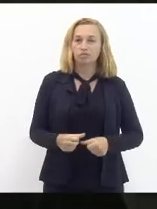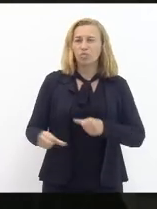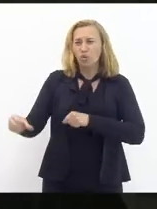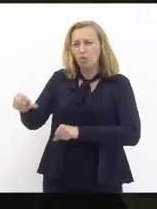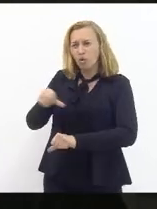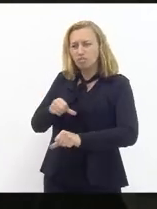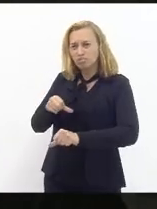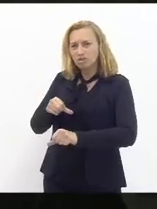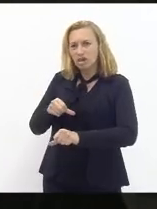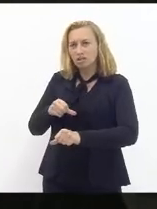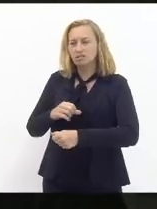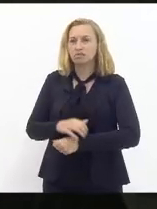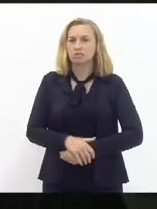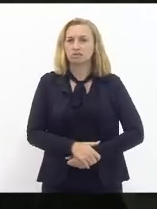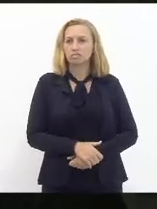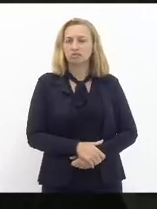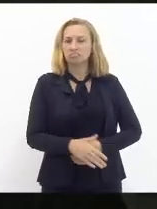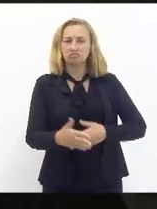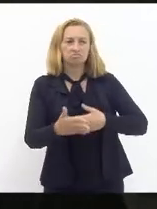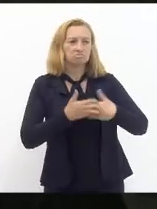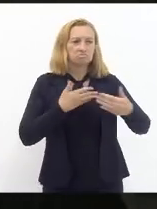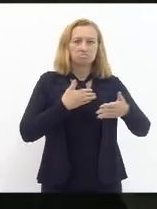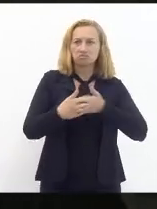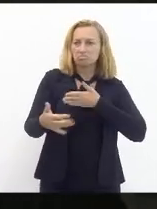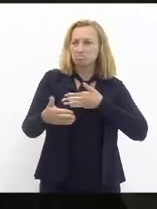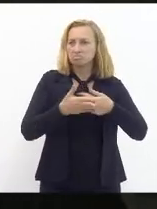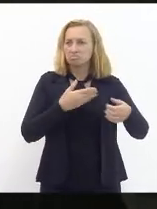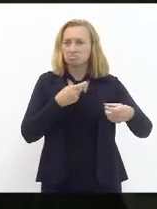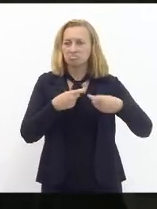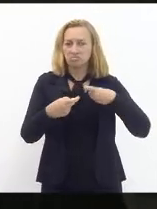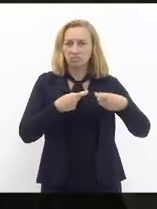contrário a qualquer guerra.